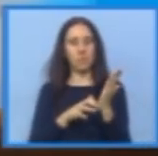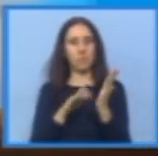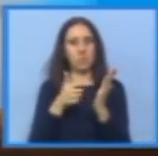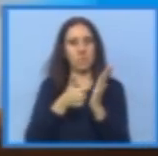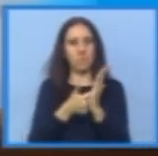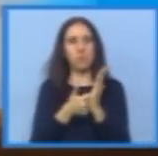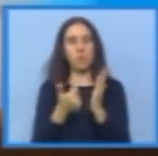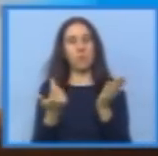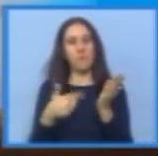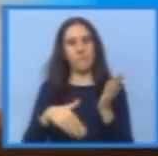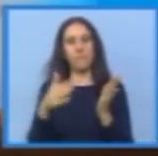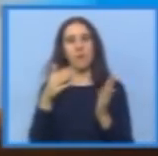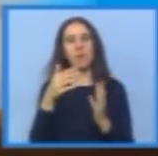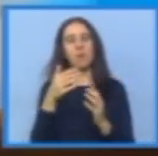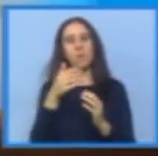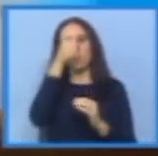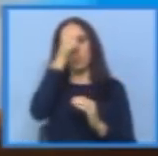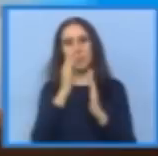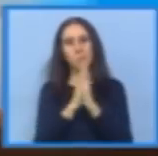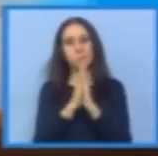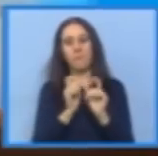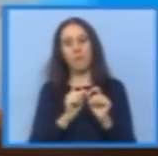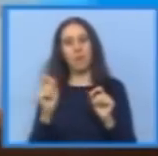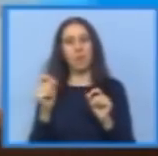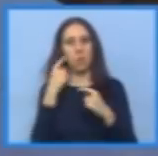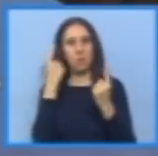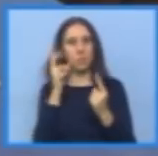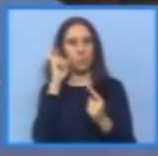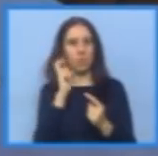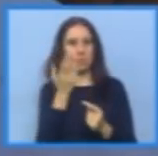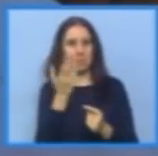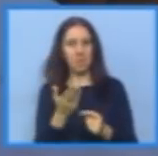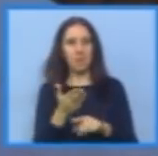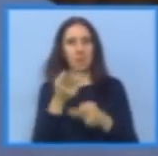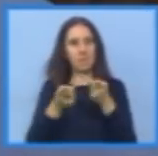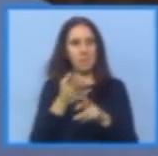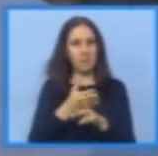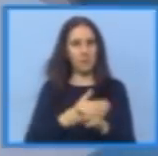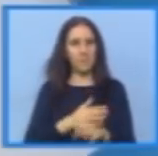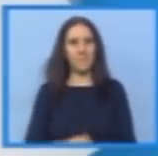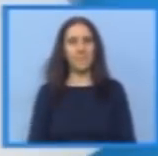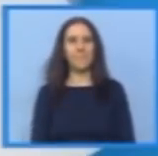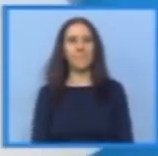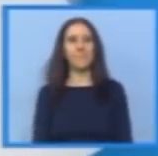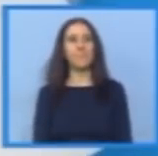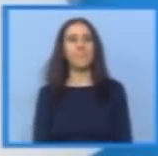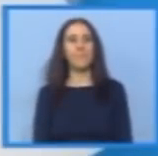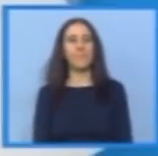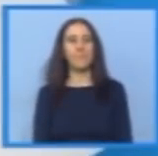que vai ser proclamado nas Eucaristias do próximo domingo, que agora vamos escutar antes de o analisar.